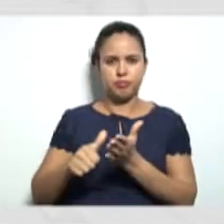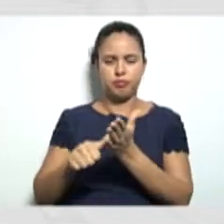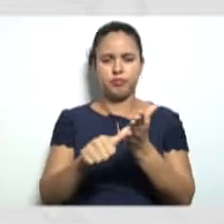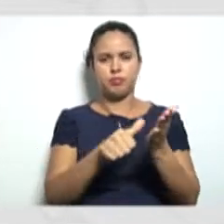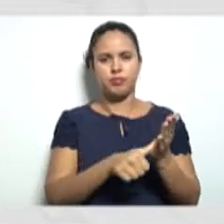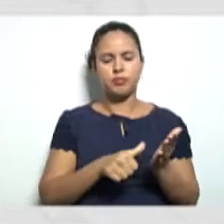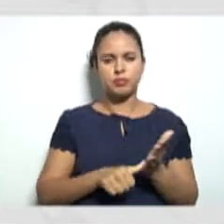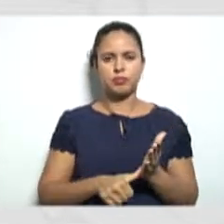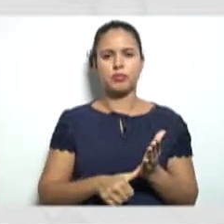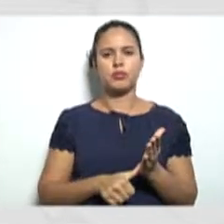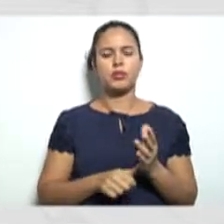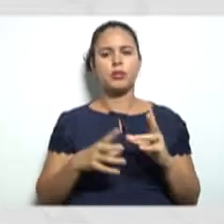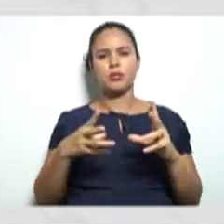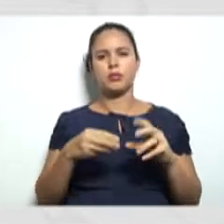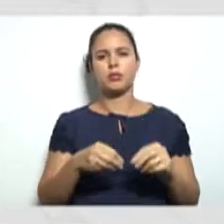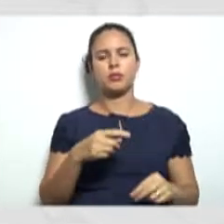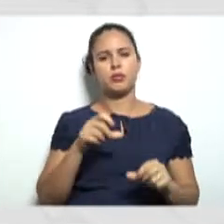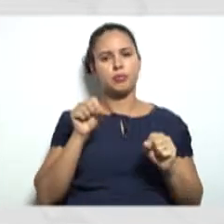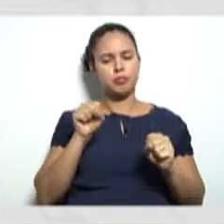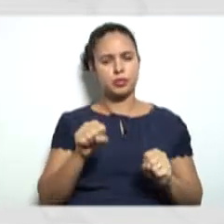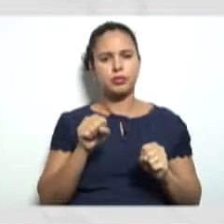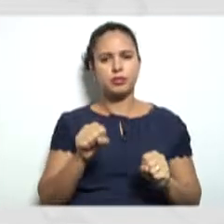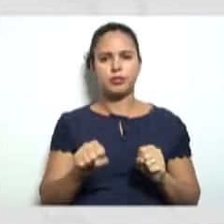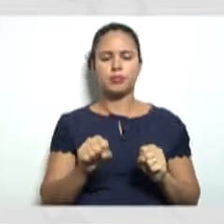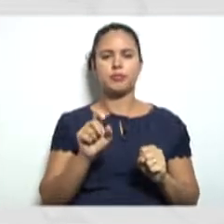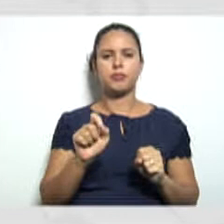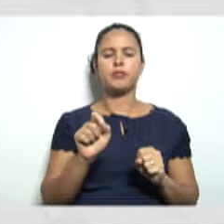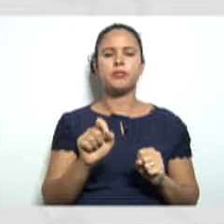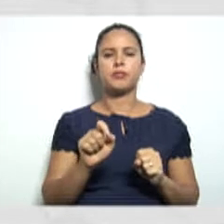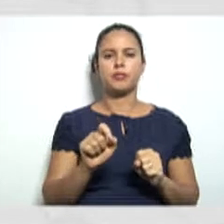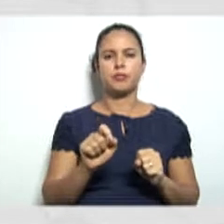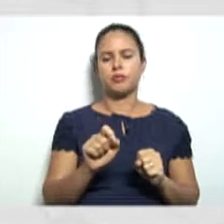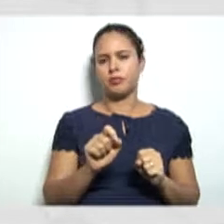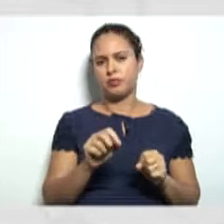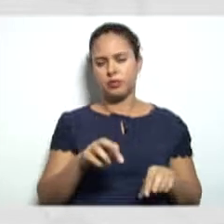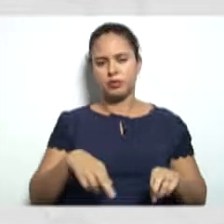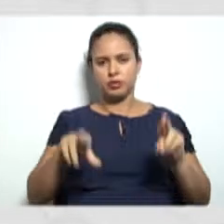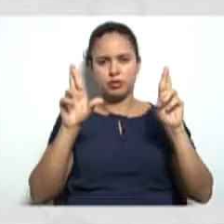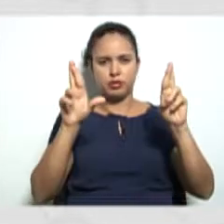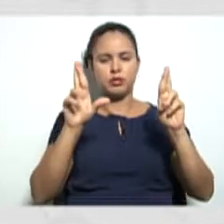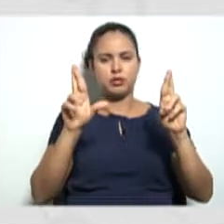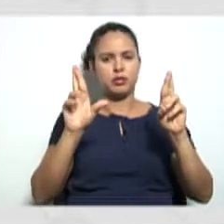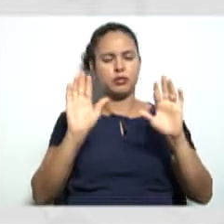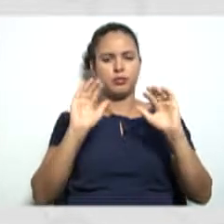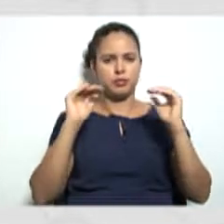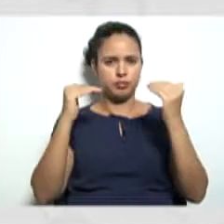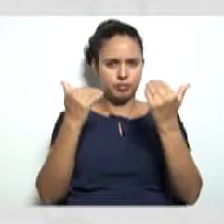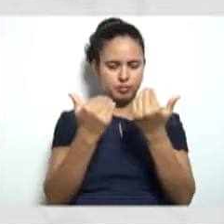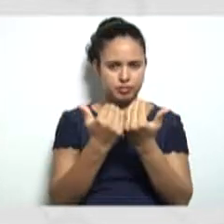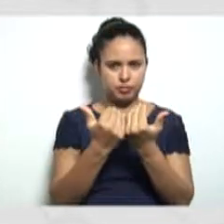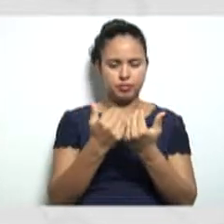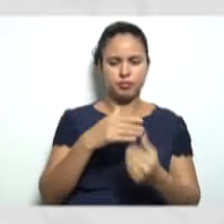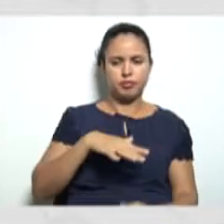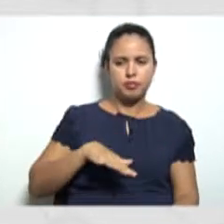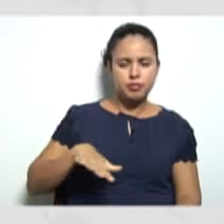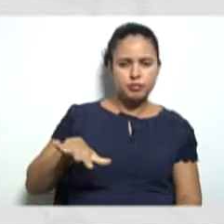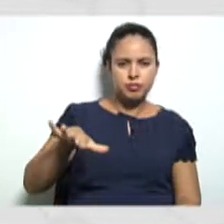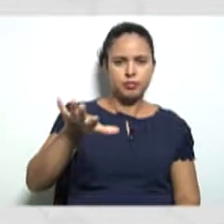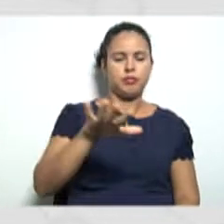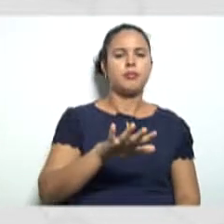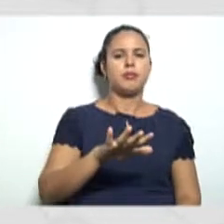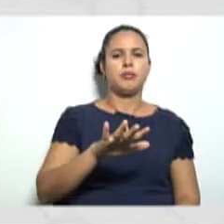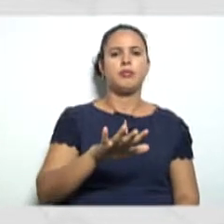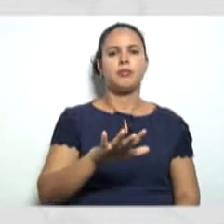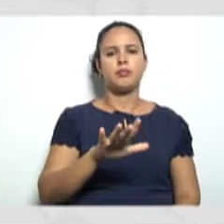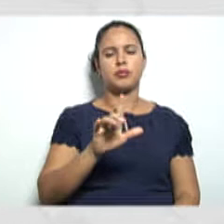associados têm o mesmo poder de decisão, configurando a autogestão por meio das assembleias. Como a gente conhece, a assembleia tem, na